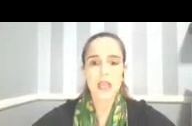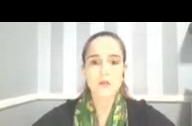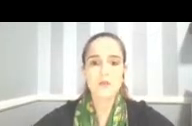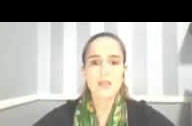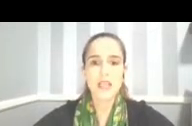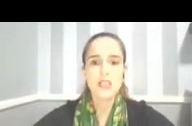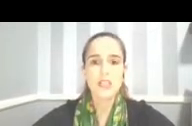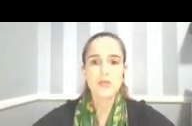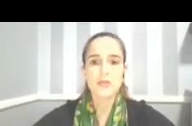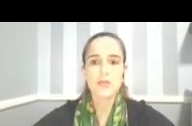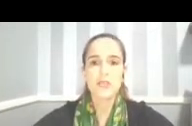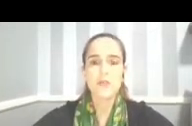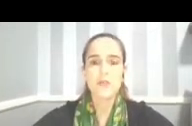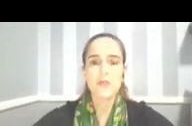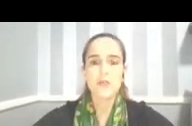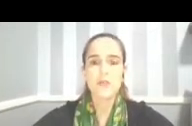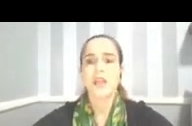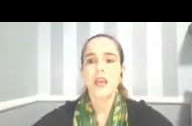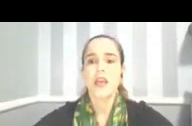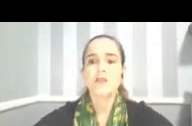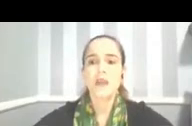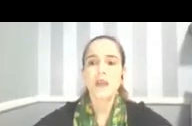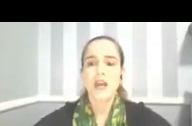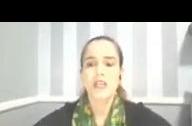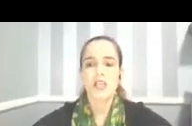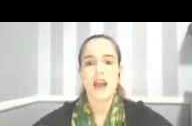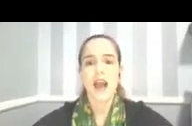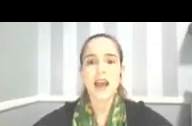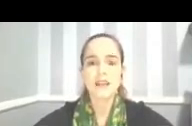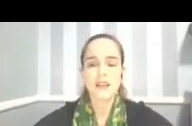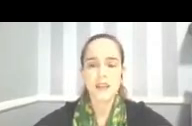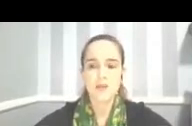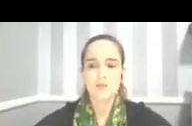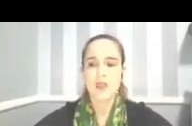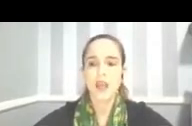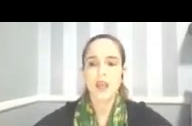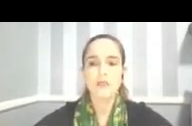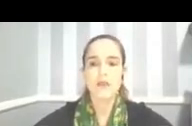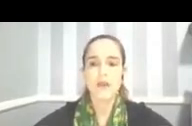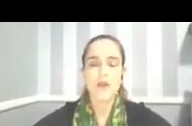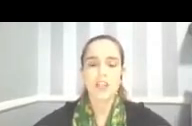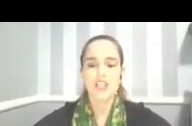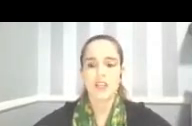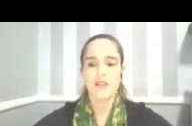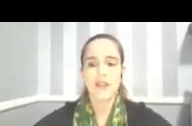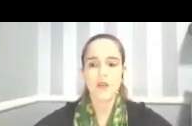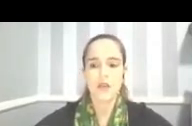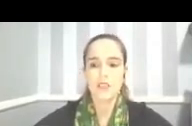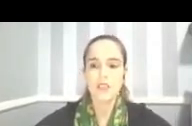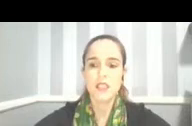Eu tenho 3 tipos de hemorragia. Eu tenho hemorragia arterial, eu tenho a